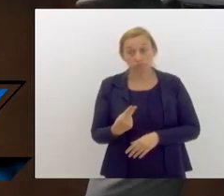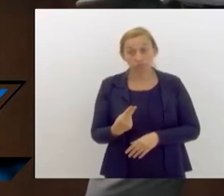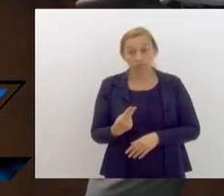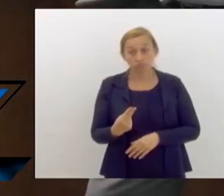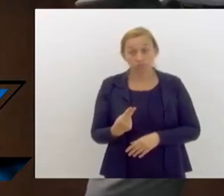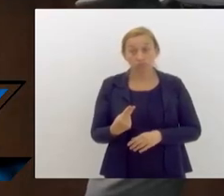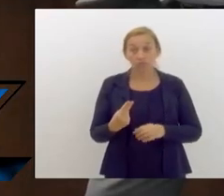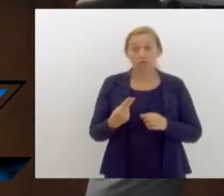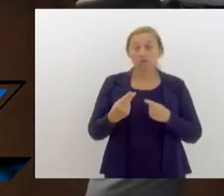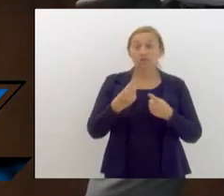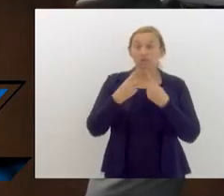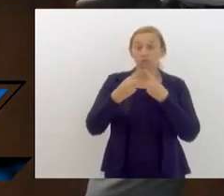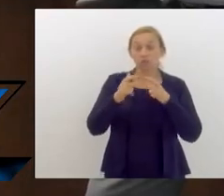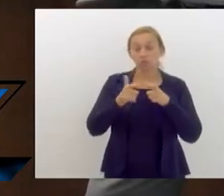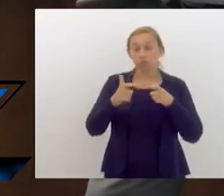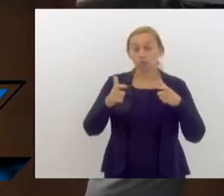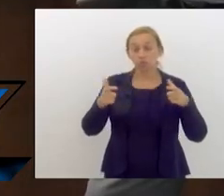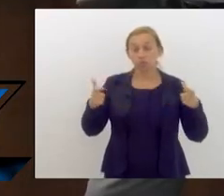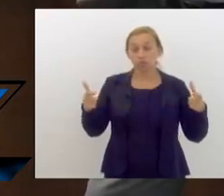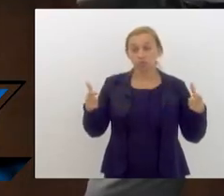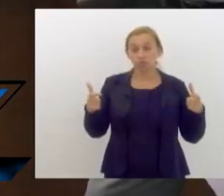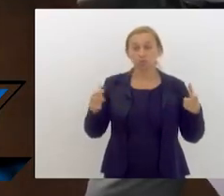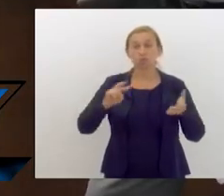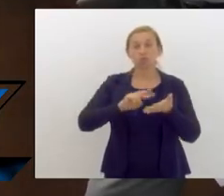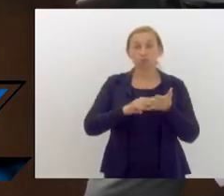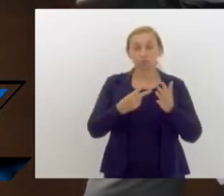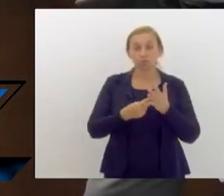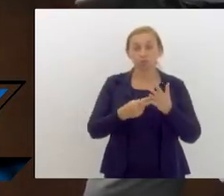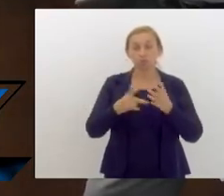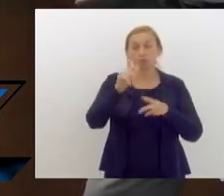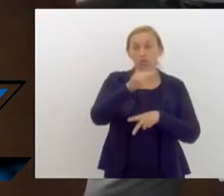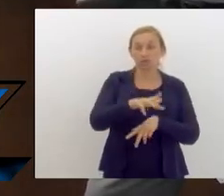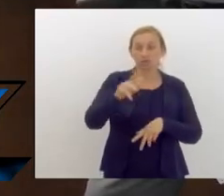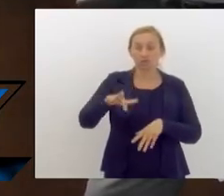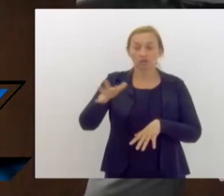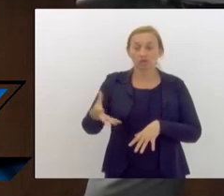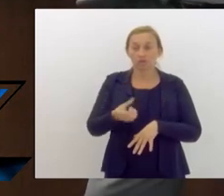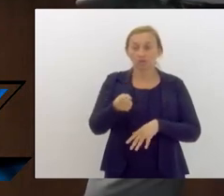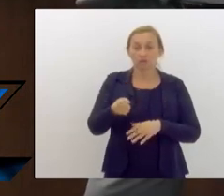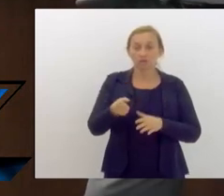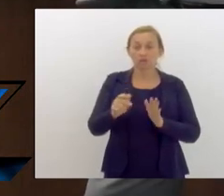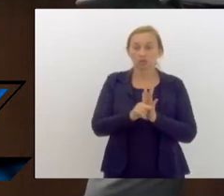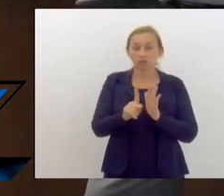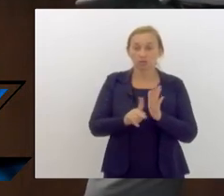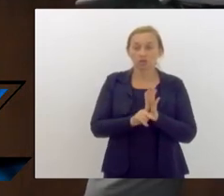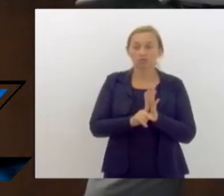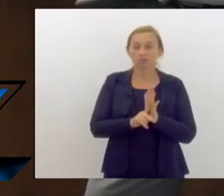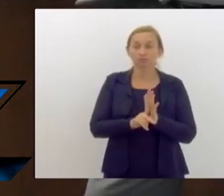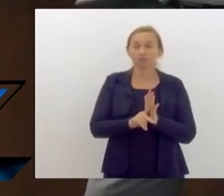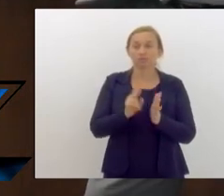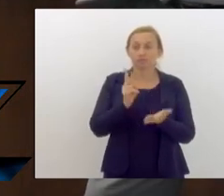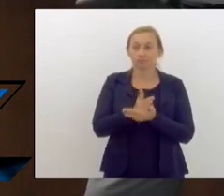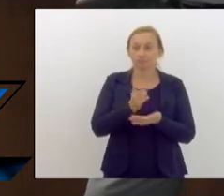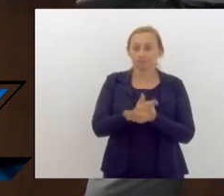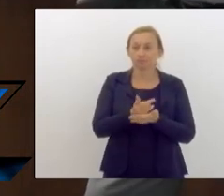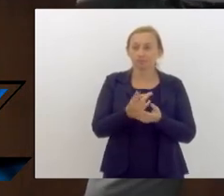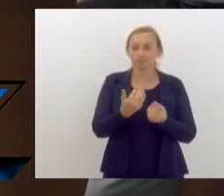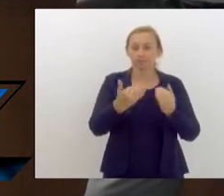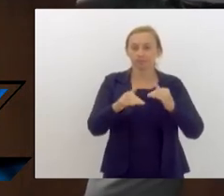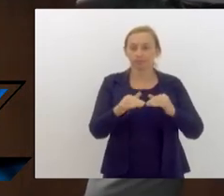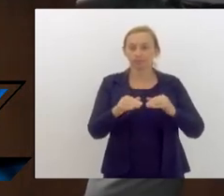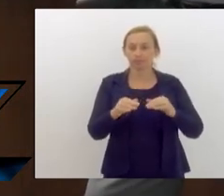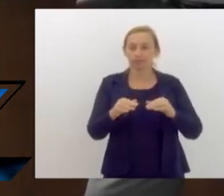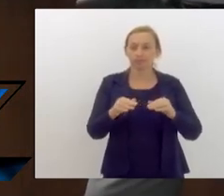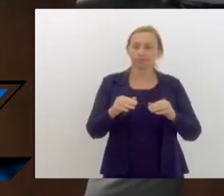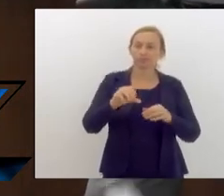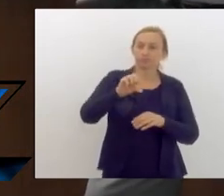extensão mais flexível uma interpretação mais flexível para salvar os projetos ainda que ele tenha contrariado disposto Claro